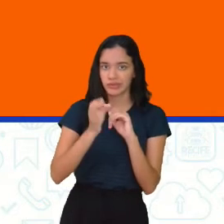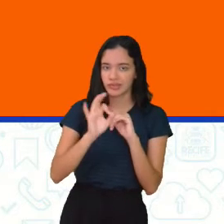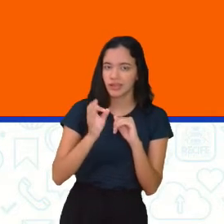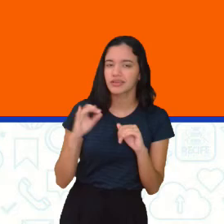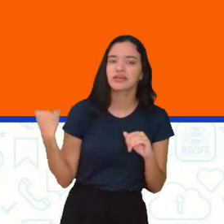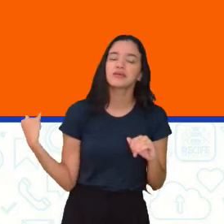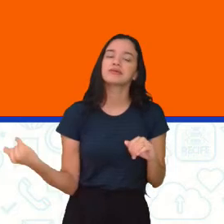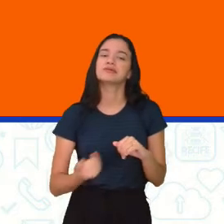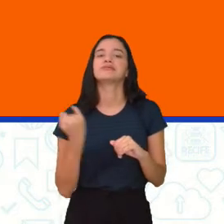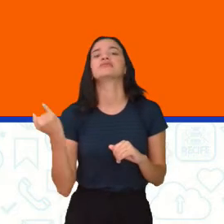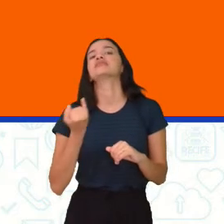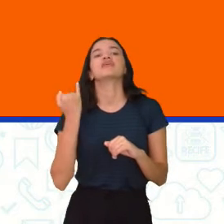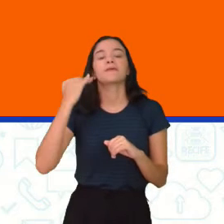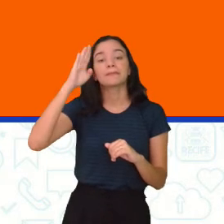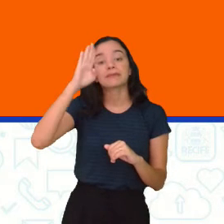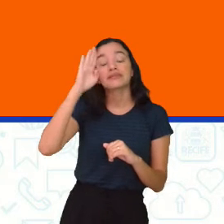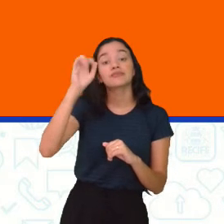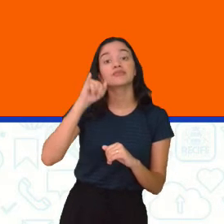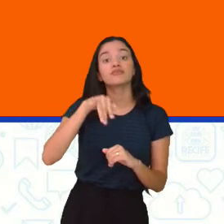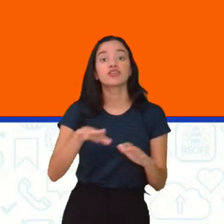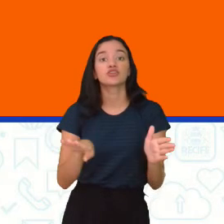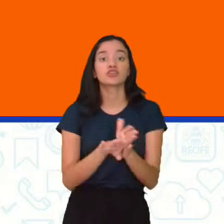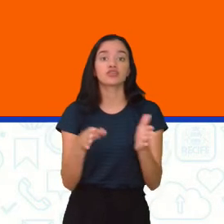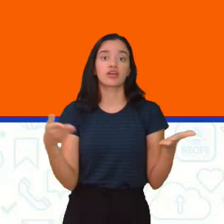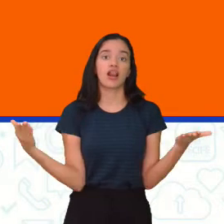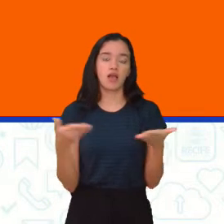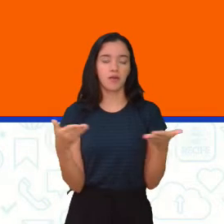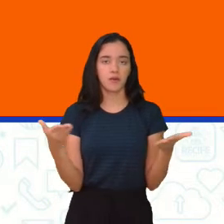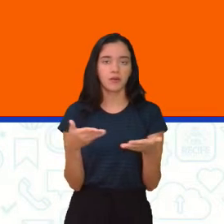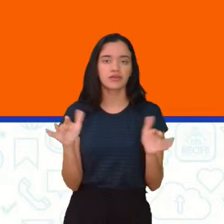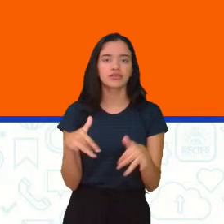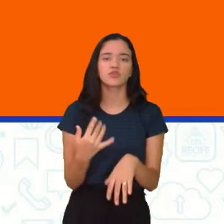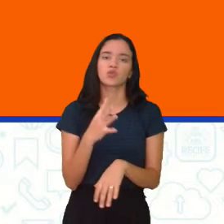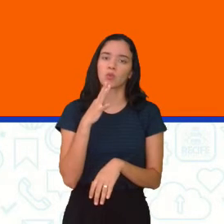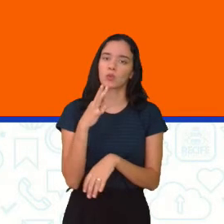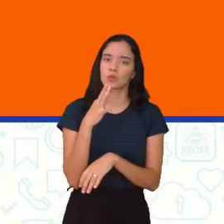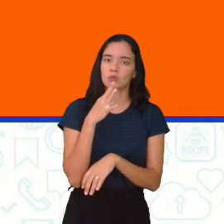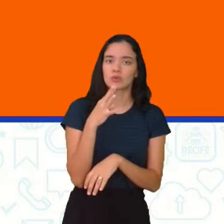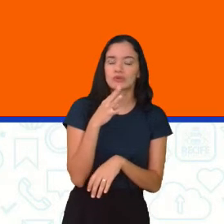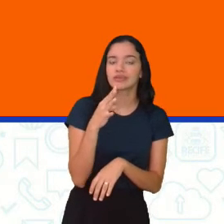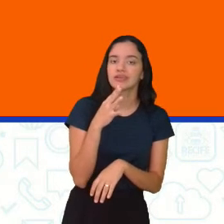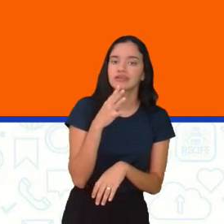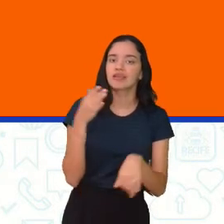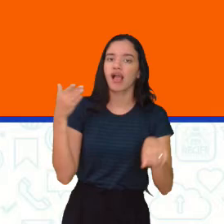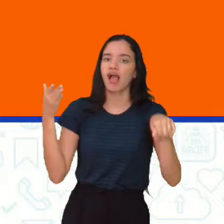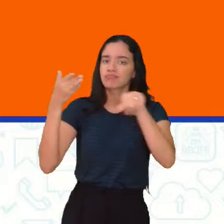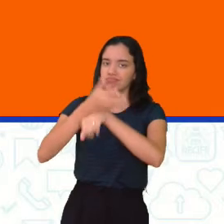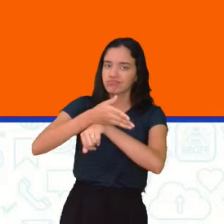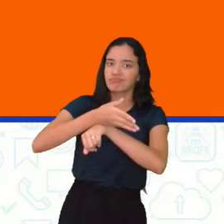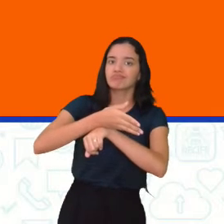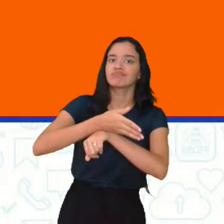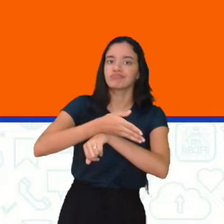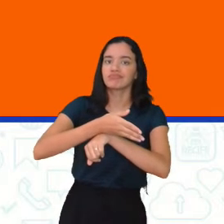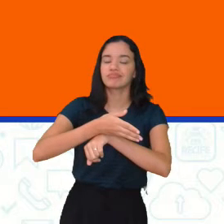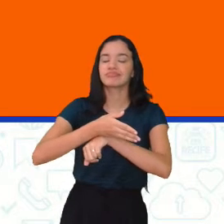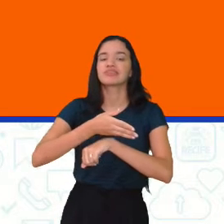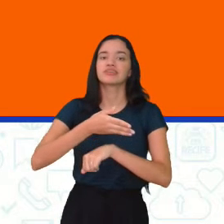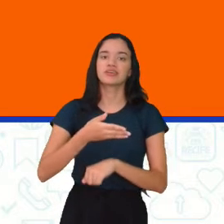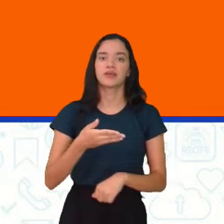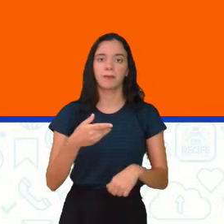muito importante, principalmente se você está chegando agora e ainda não conhece, né? Vai lá